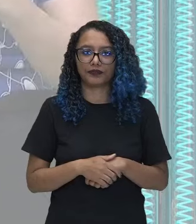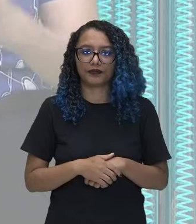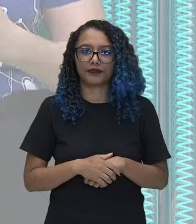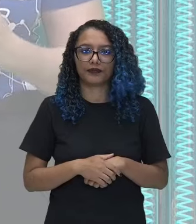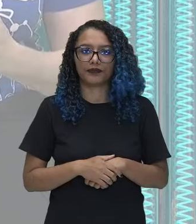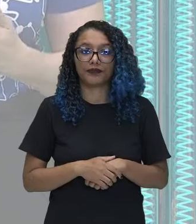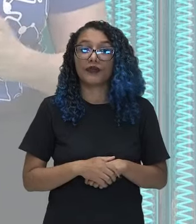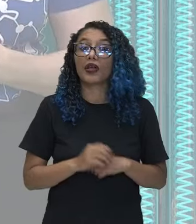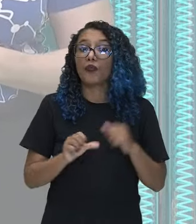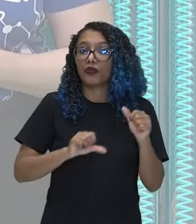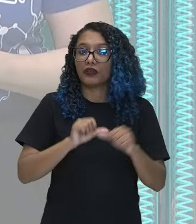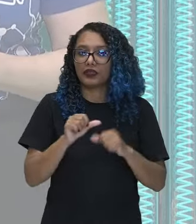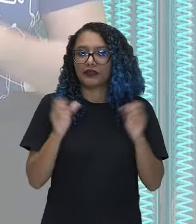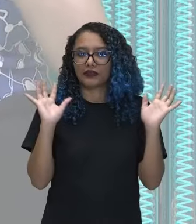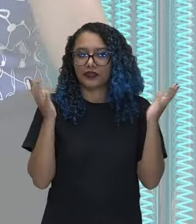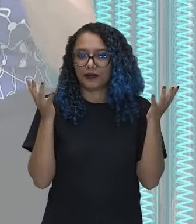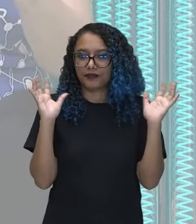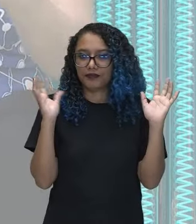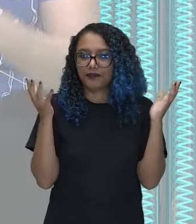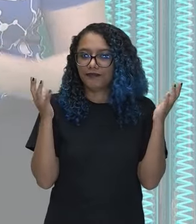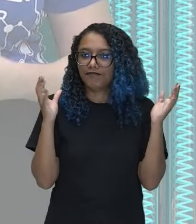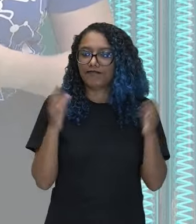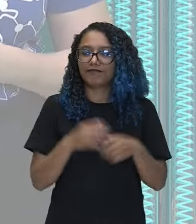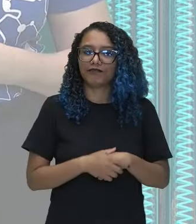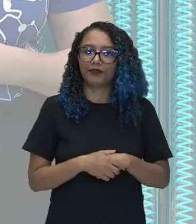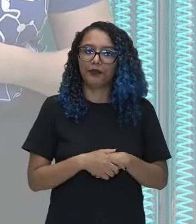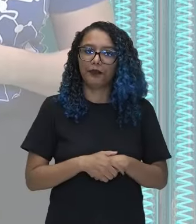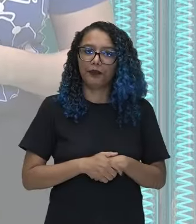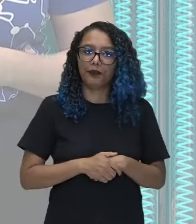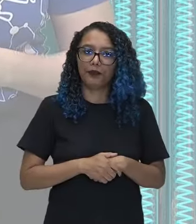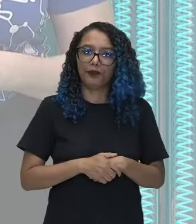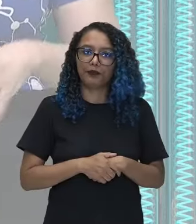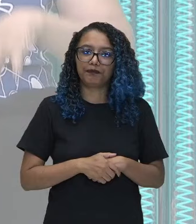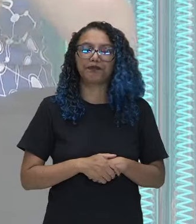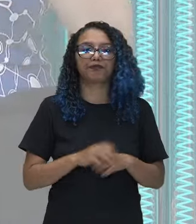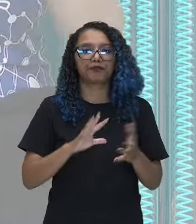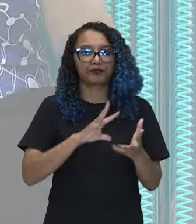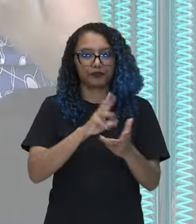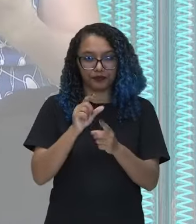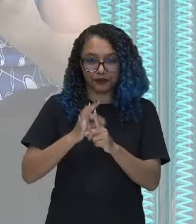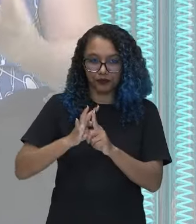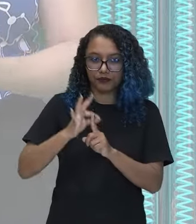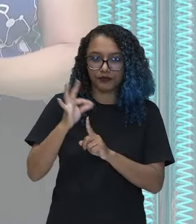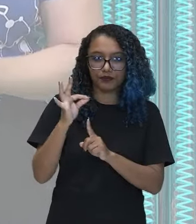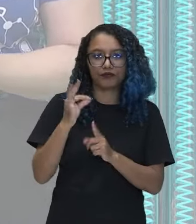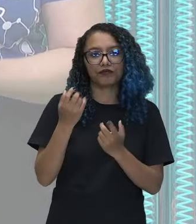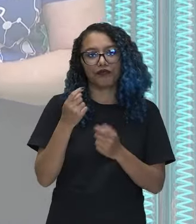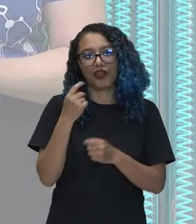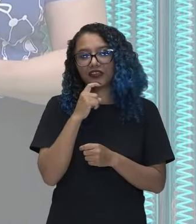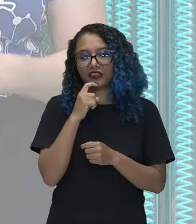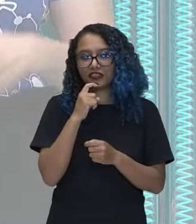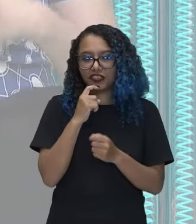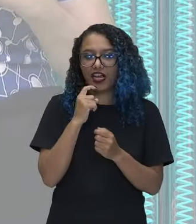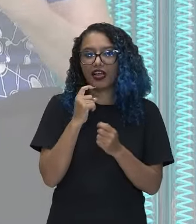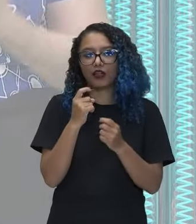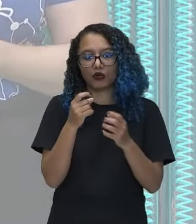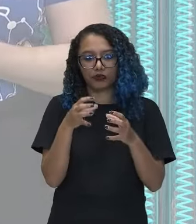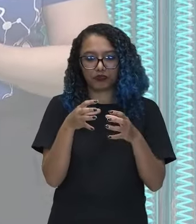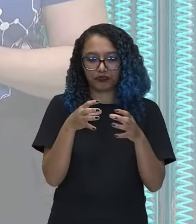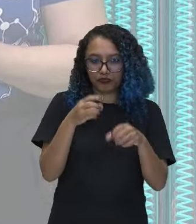nas mudanças climáticas, né? A gente vê aí o aquecimento global, o gelo derretendo,